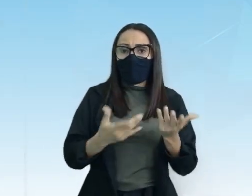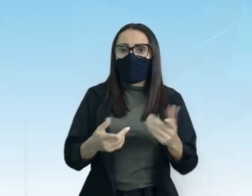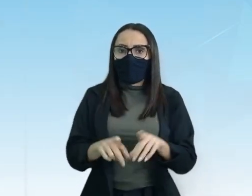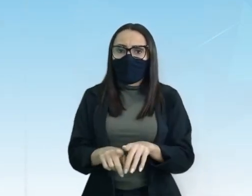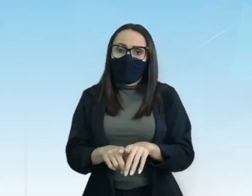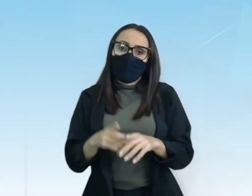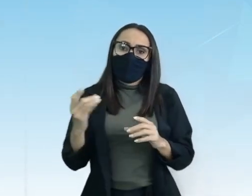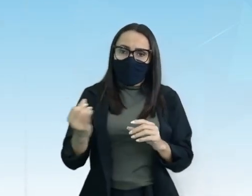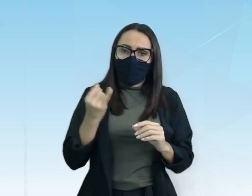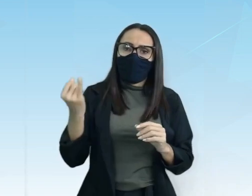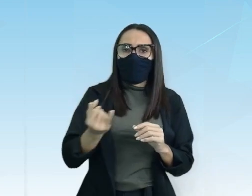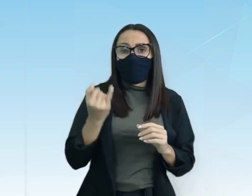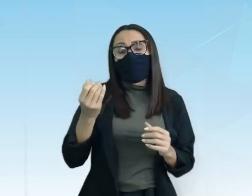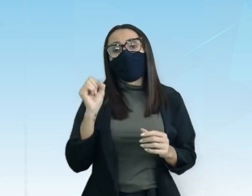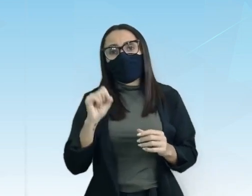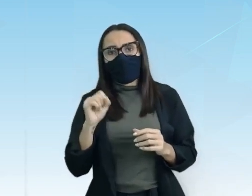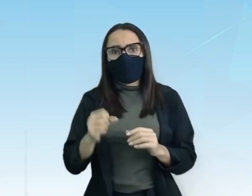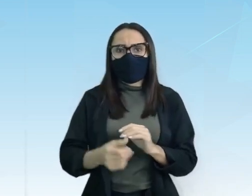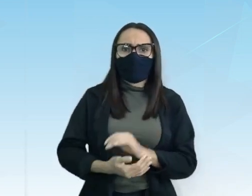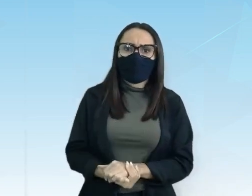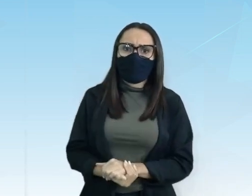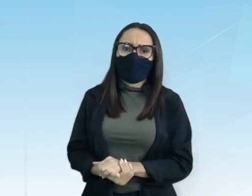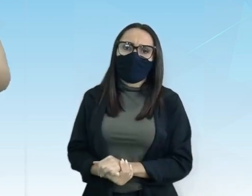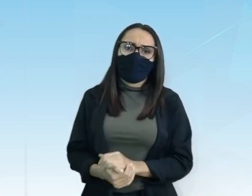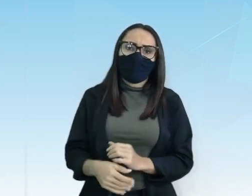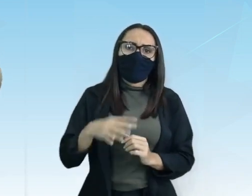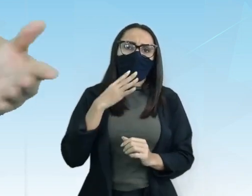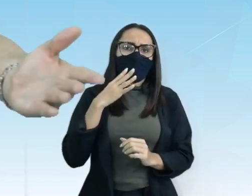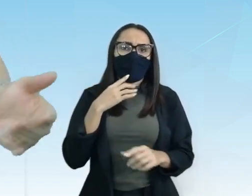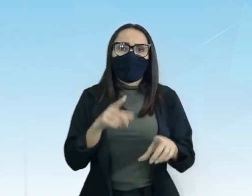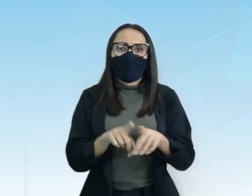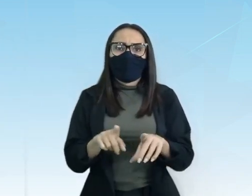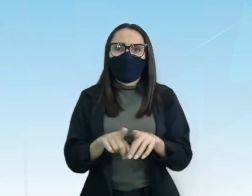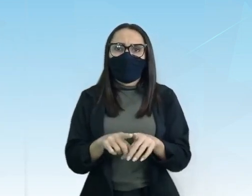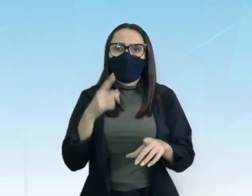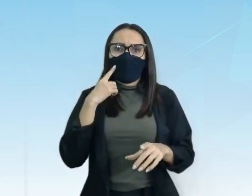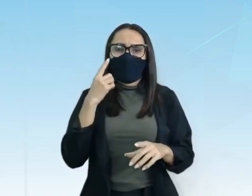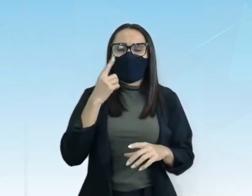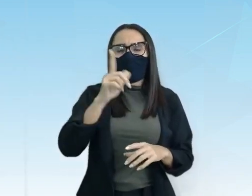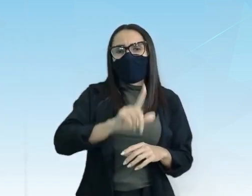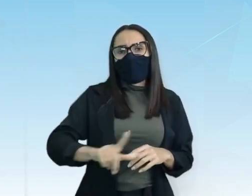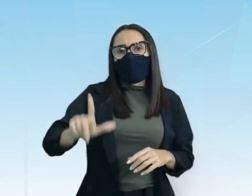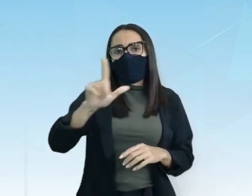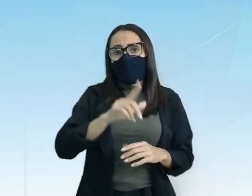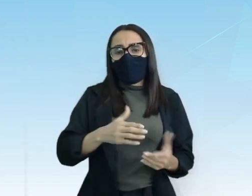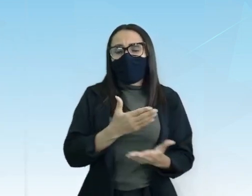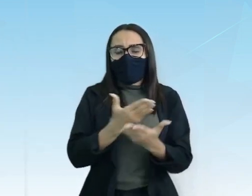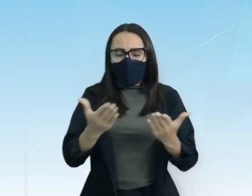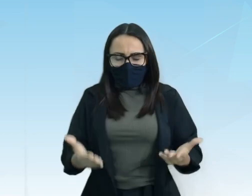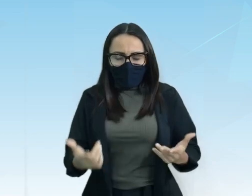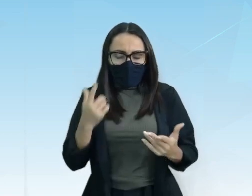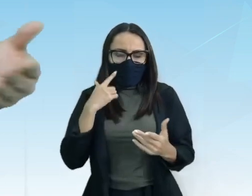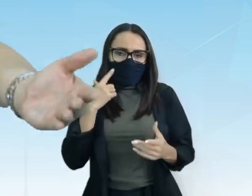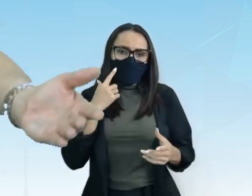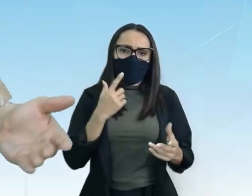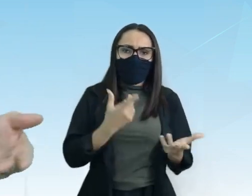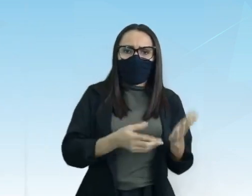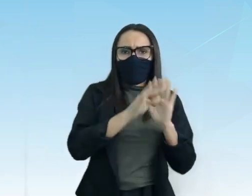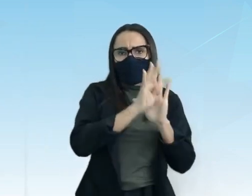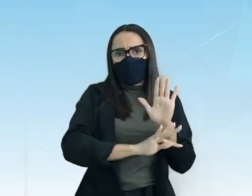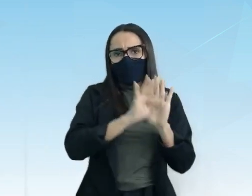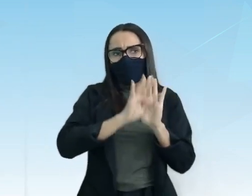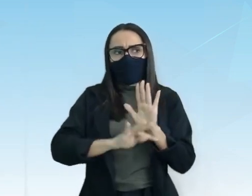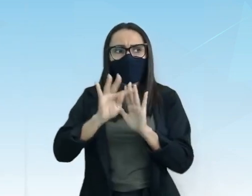é importante conhecer disso. Vamos conhecer também a questão literária, a oralidade, tantos